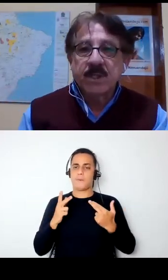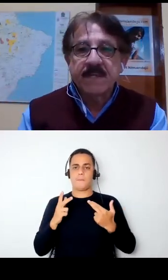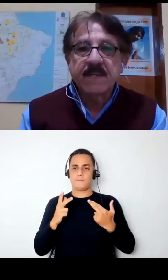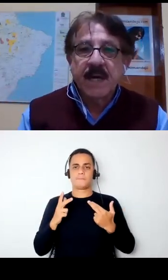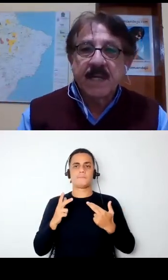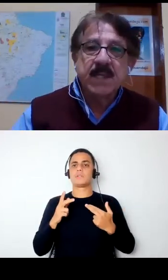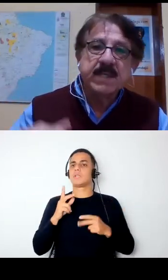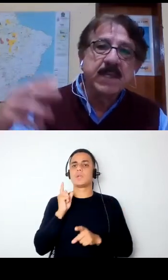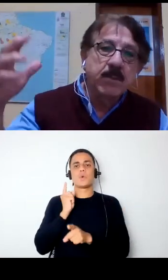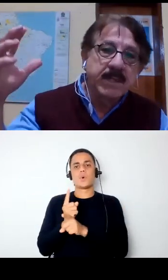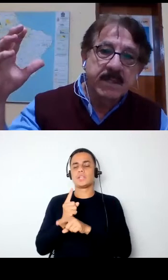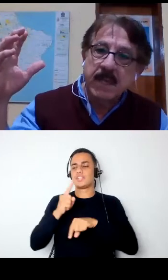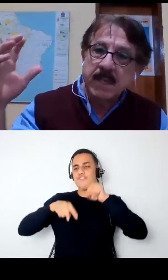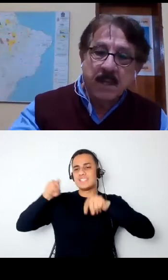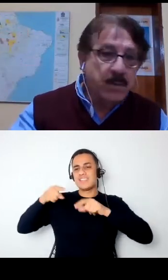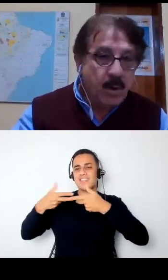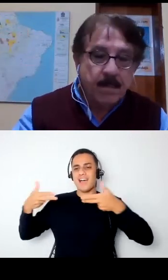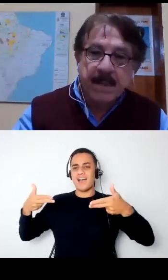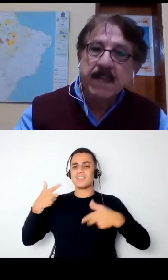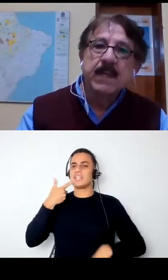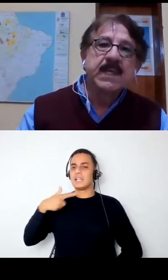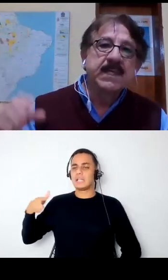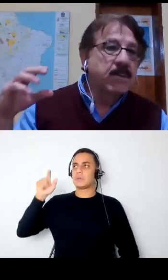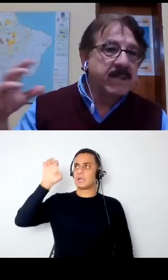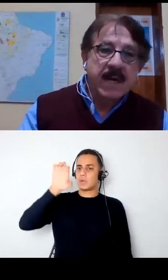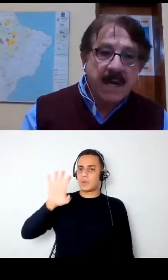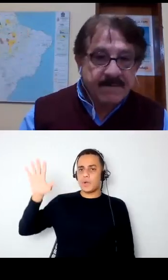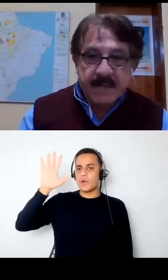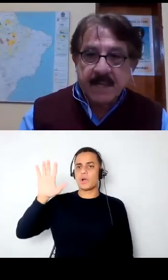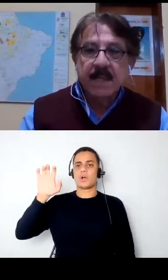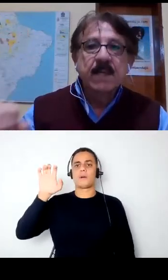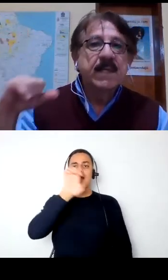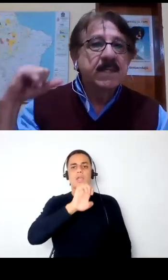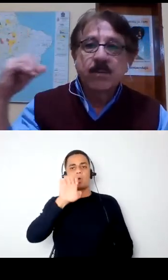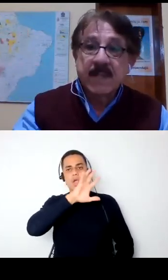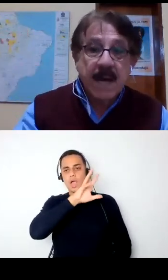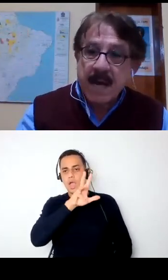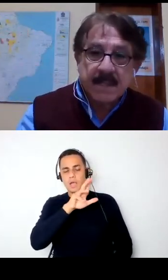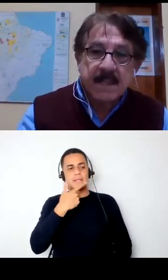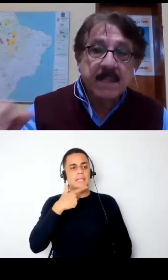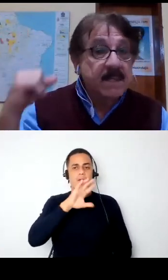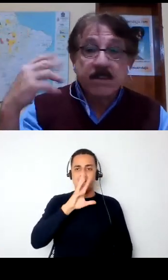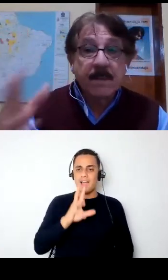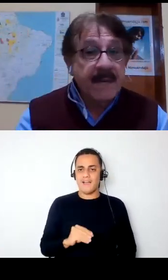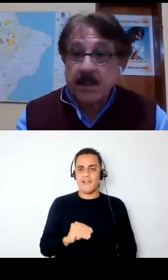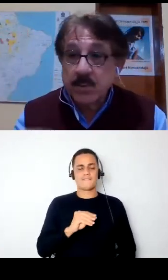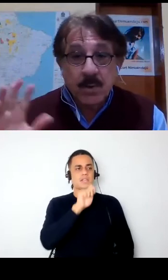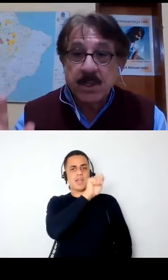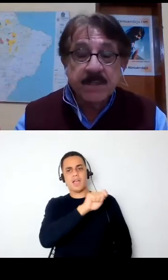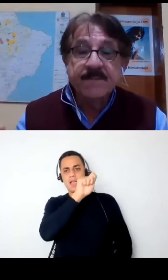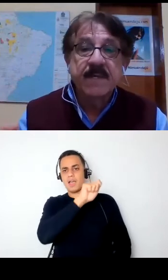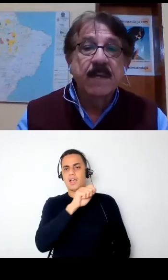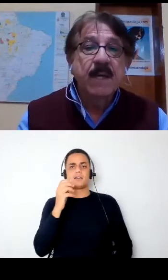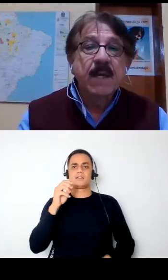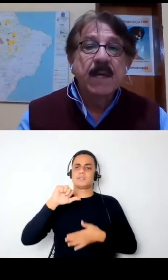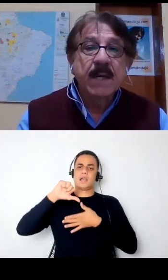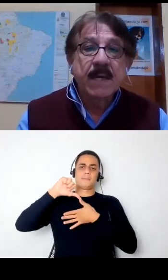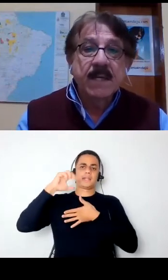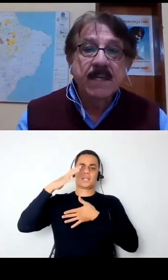encontra diversidade nas línguas na Europa, nas línguas na África, nas línguas na Ásia, nas línguas da América do Norte,